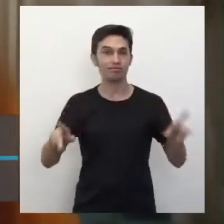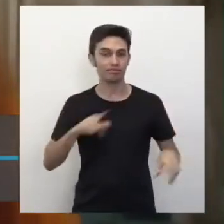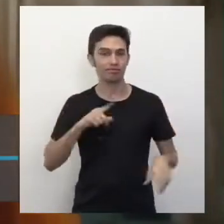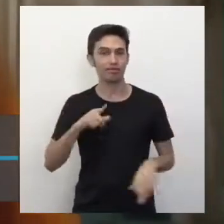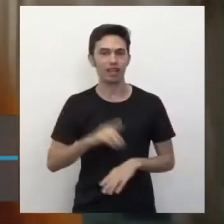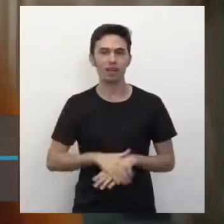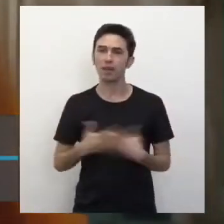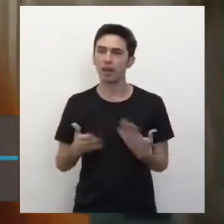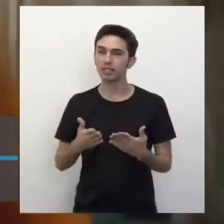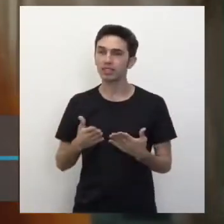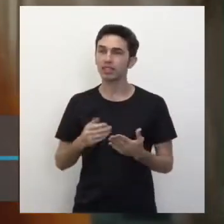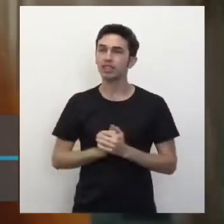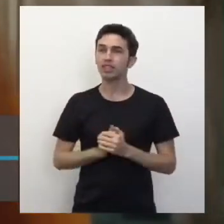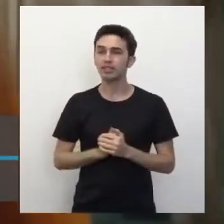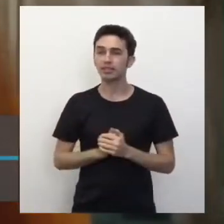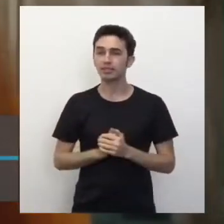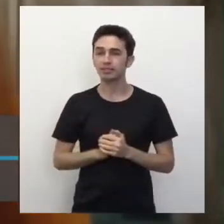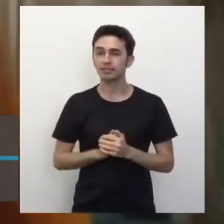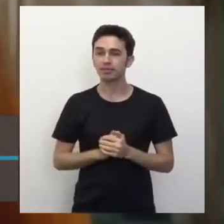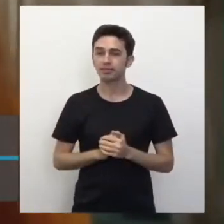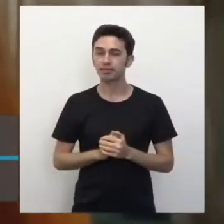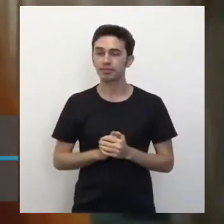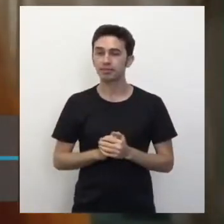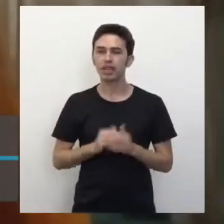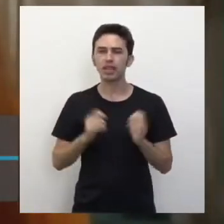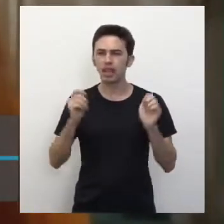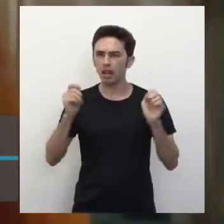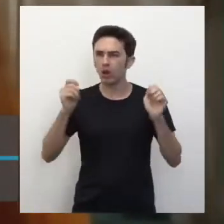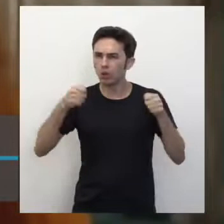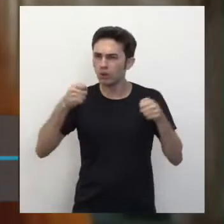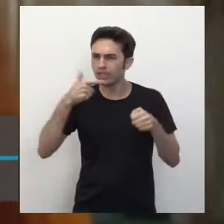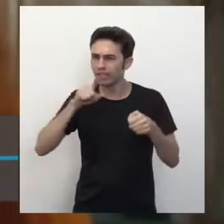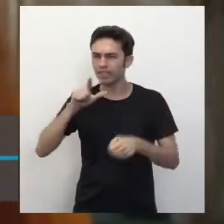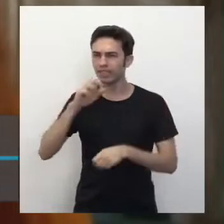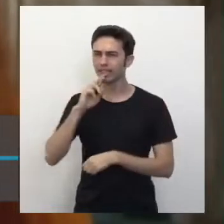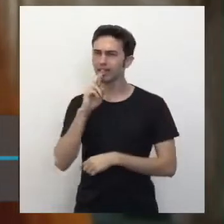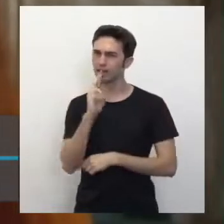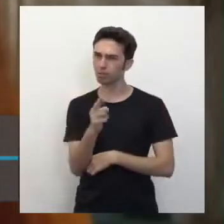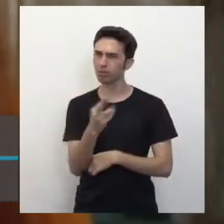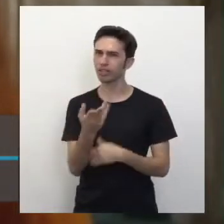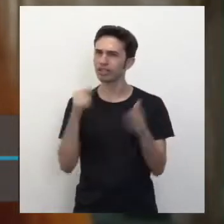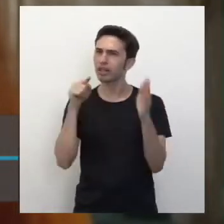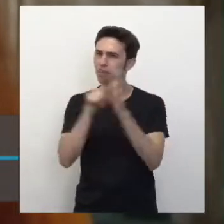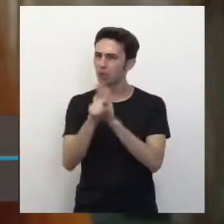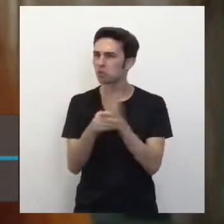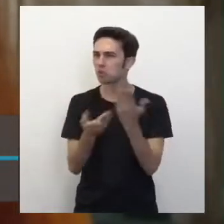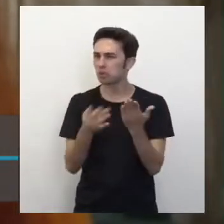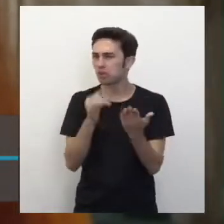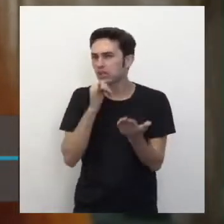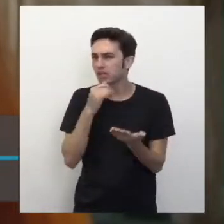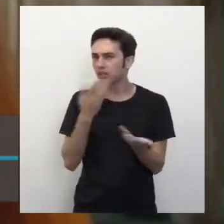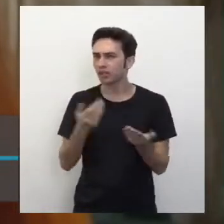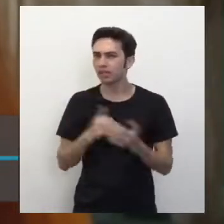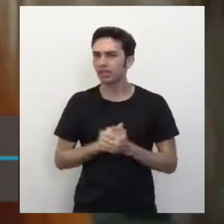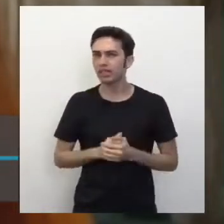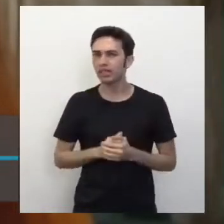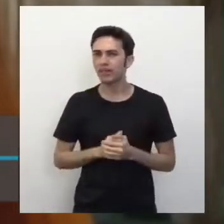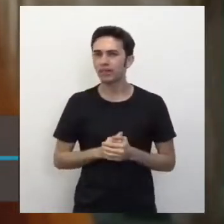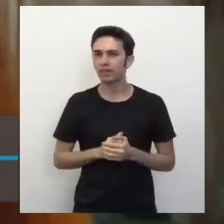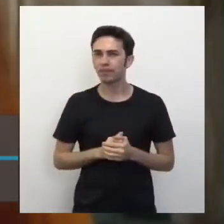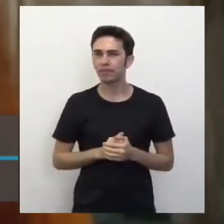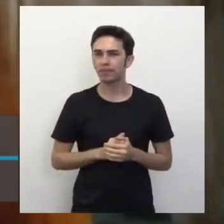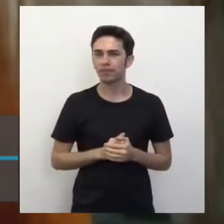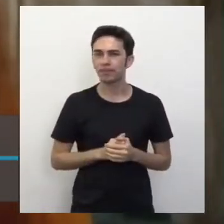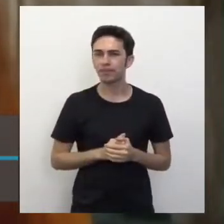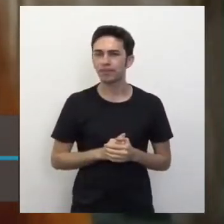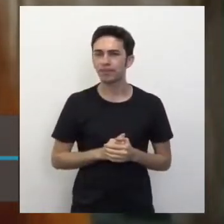No fundo, pessoal, para a gente conseguir responder a questões como estas duas que eu trouxe para vocês, a